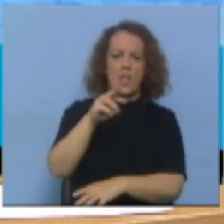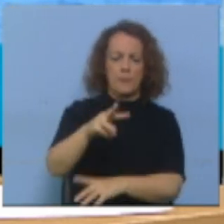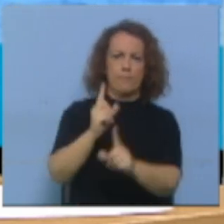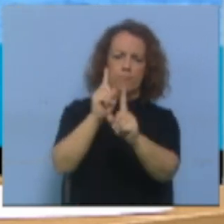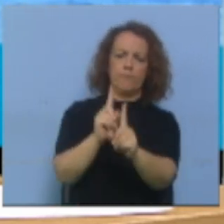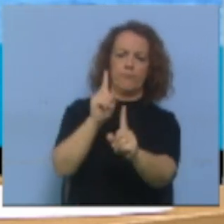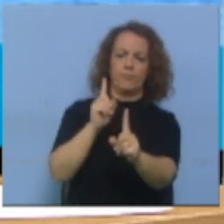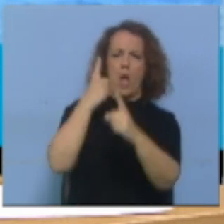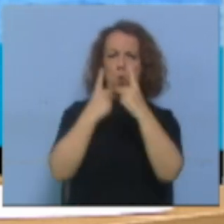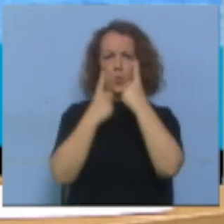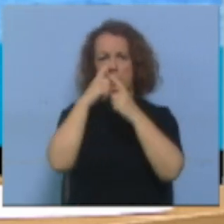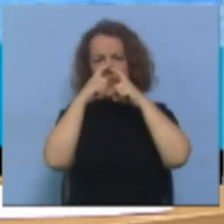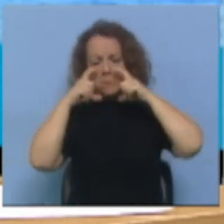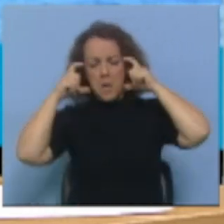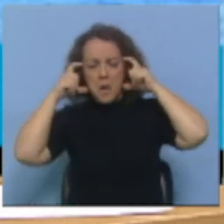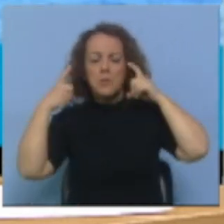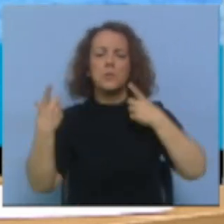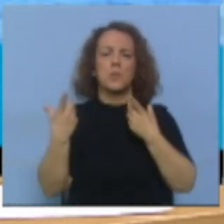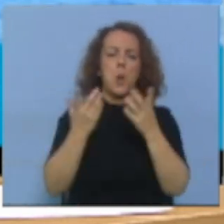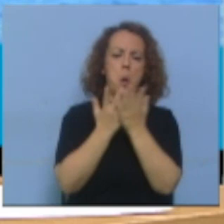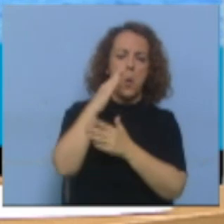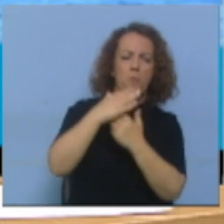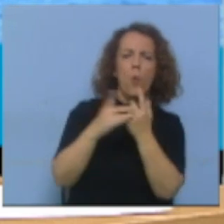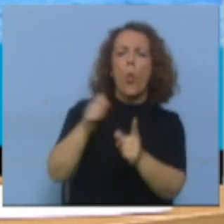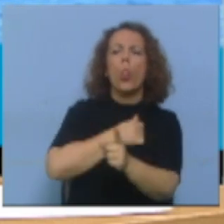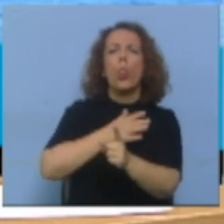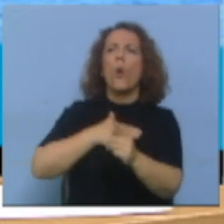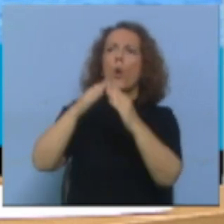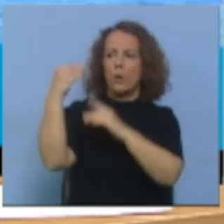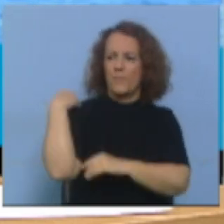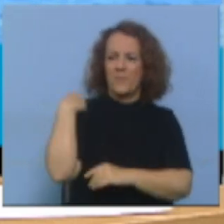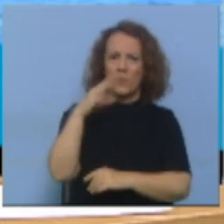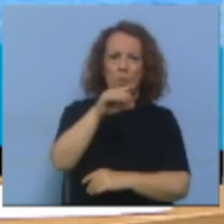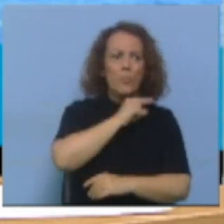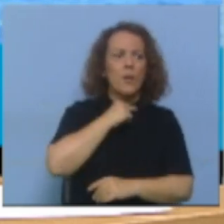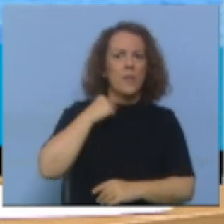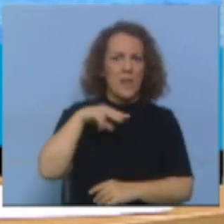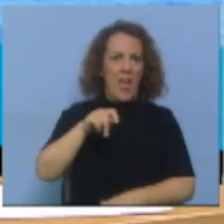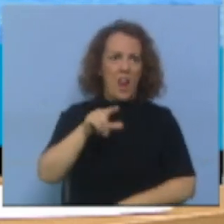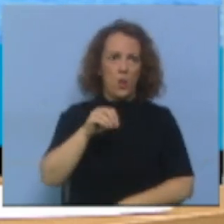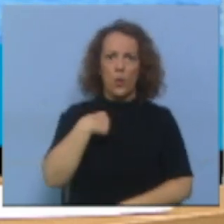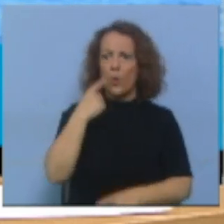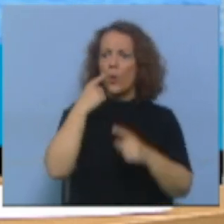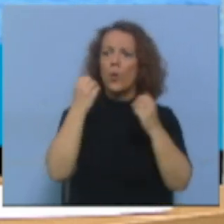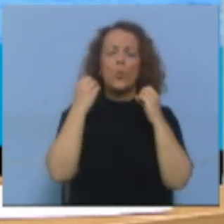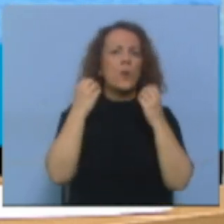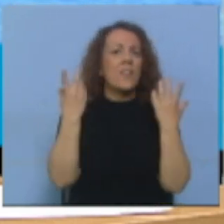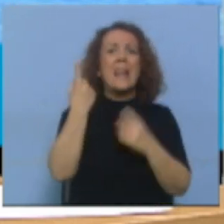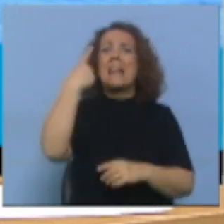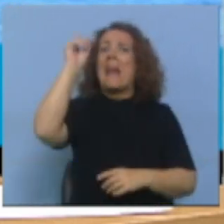distanciadas, algumas com máscaras e luvas, e dizia-me lá o proprietário, Padre Nélio, nunca vi, nem no